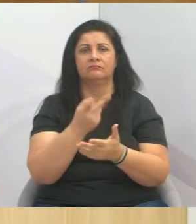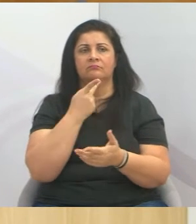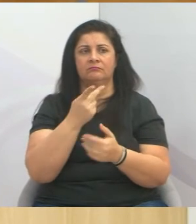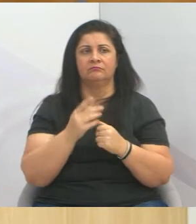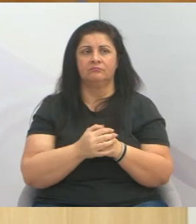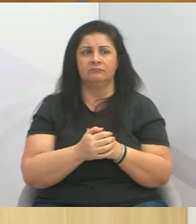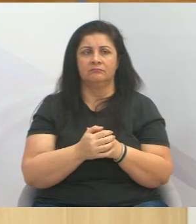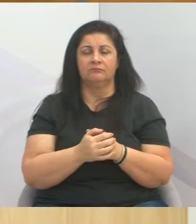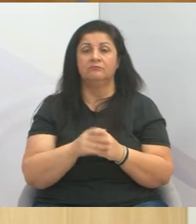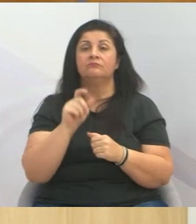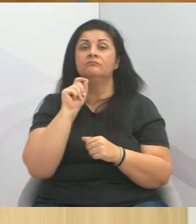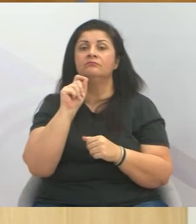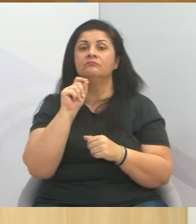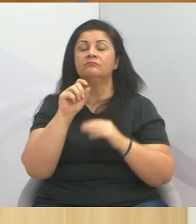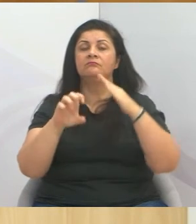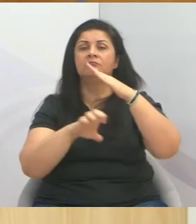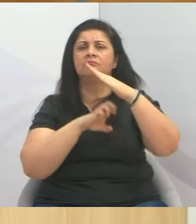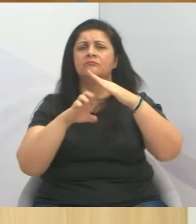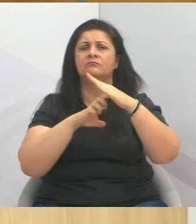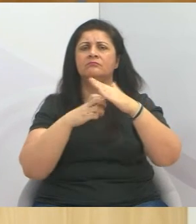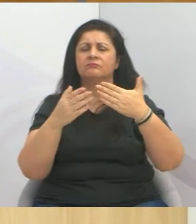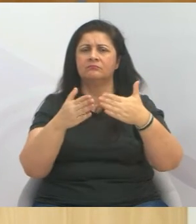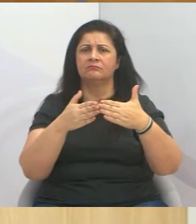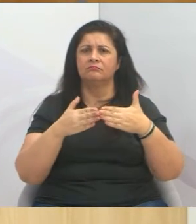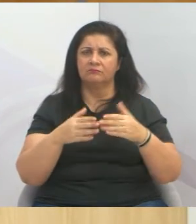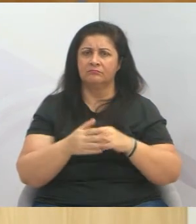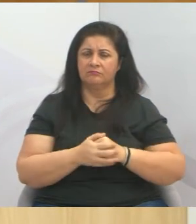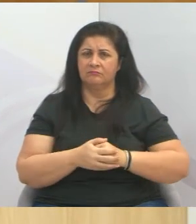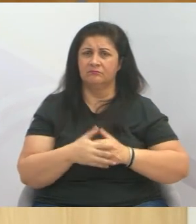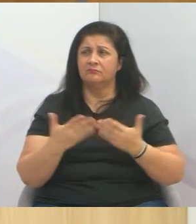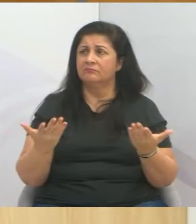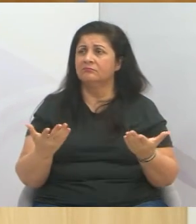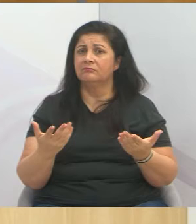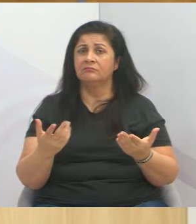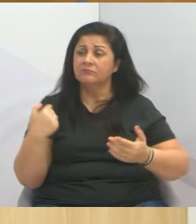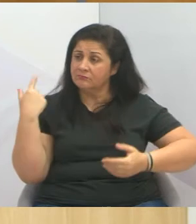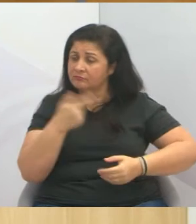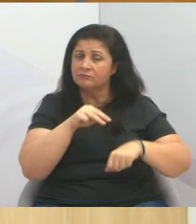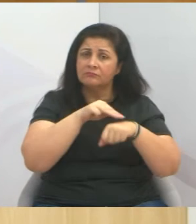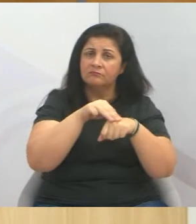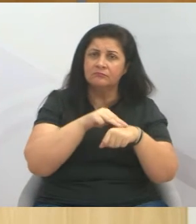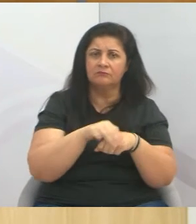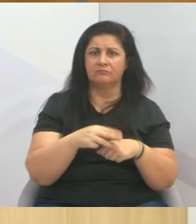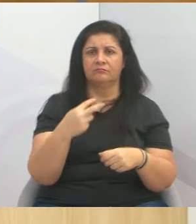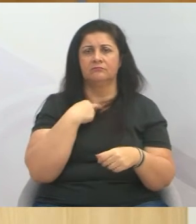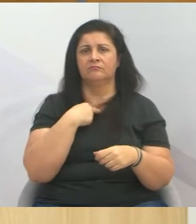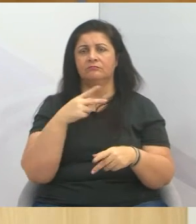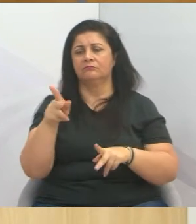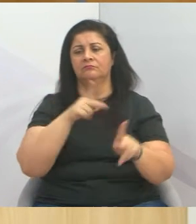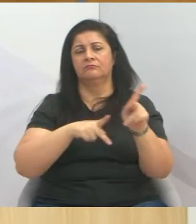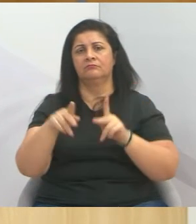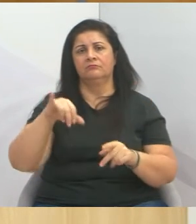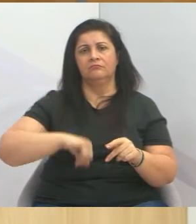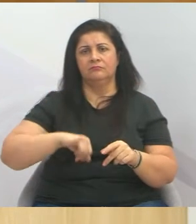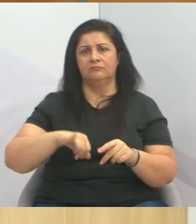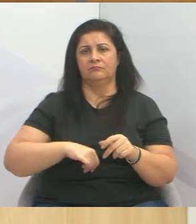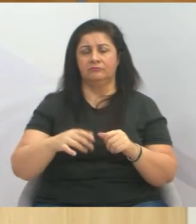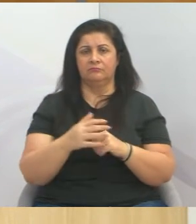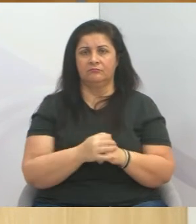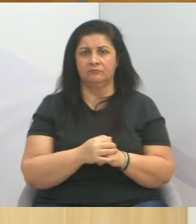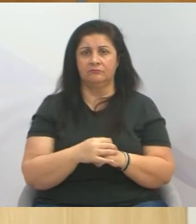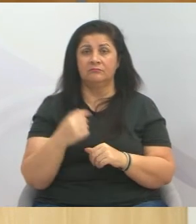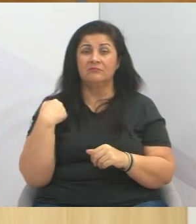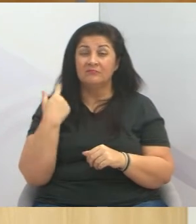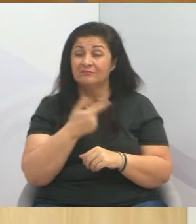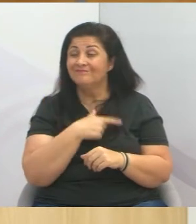o que que a empresa para reivindicando para que a gente possa discutir o que não pode é a população continuar sofrendo e a gente